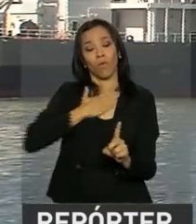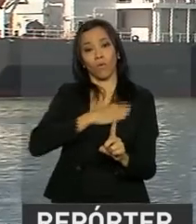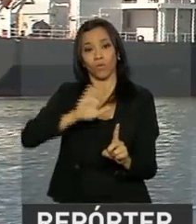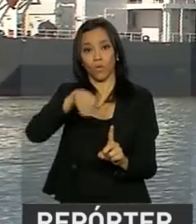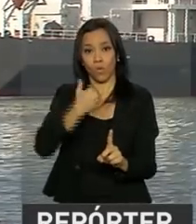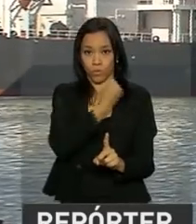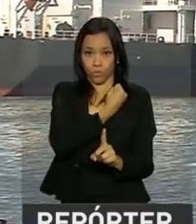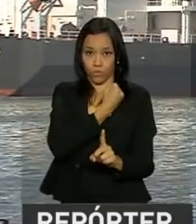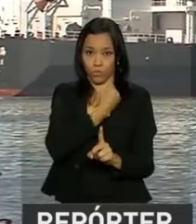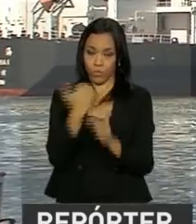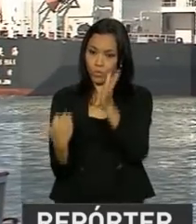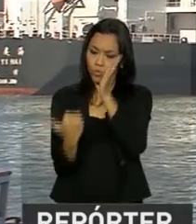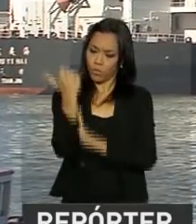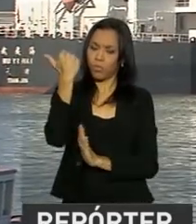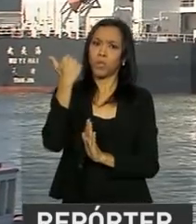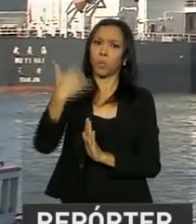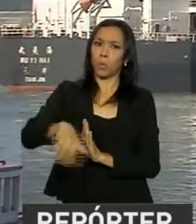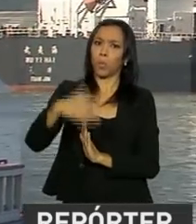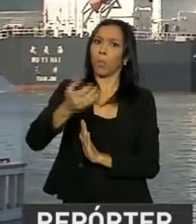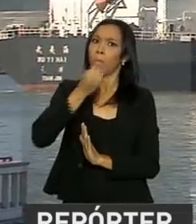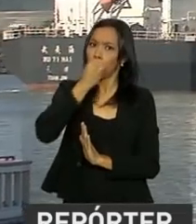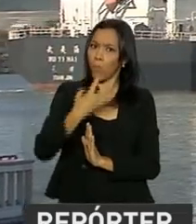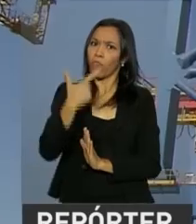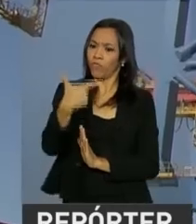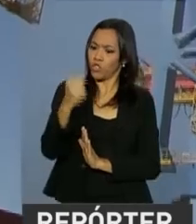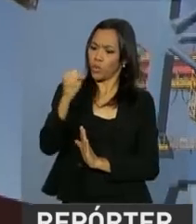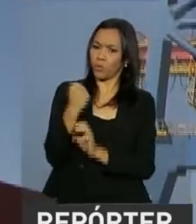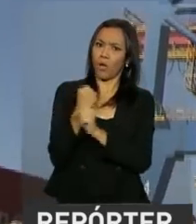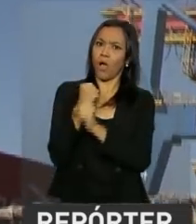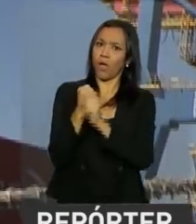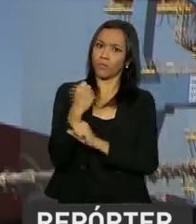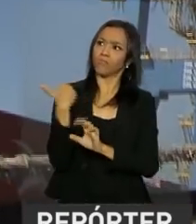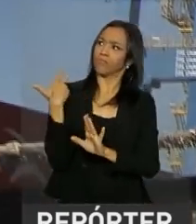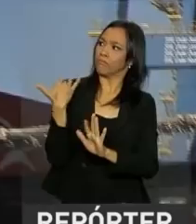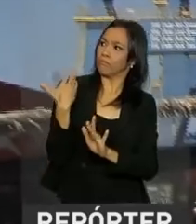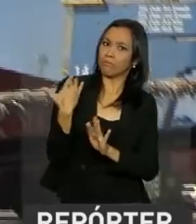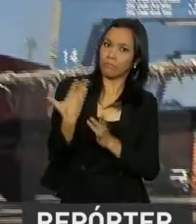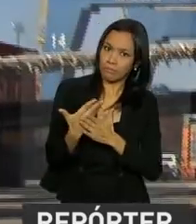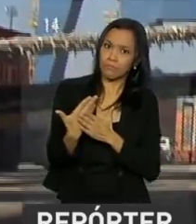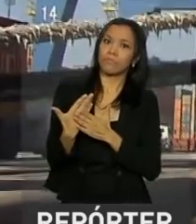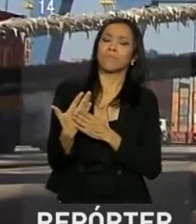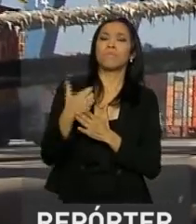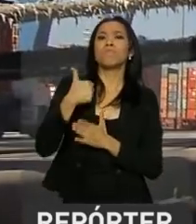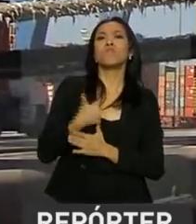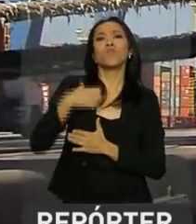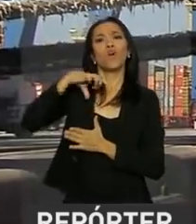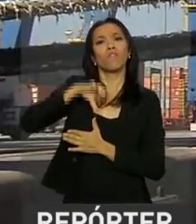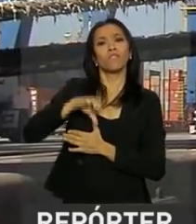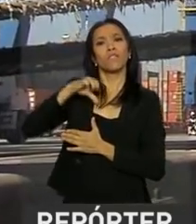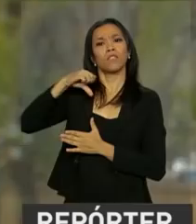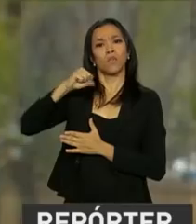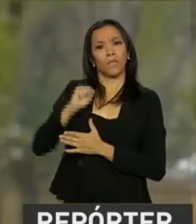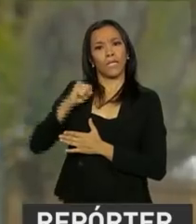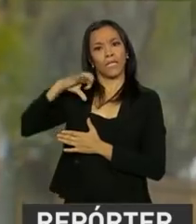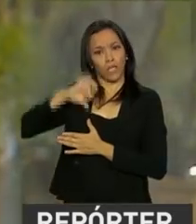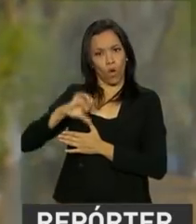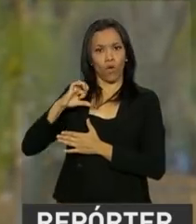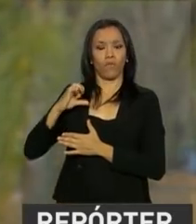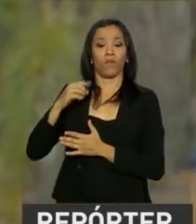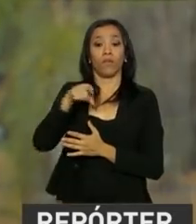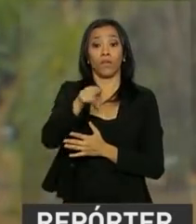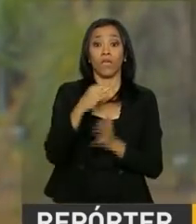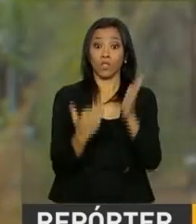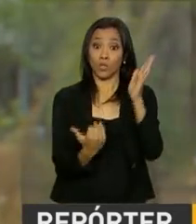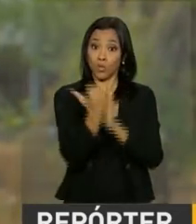da balança atingiram o melhor resultado em 28 anos, desde o início da série histórica em 1989. As